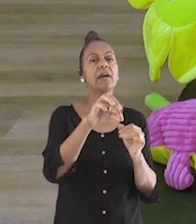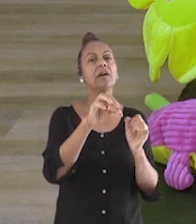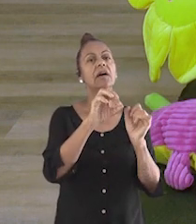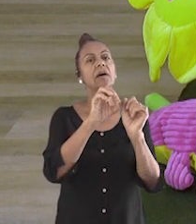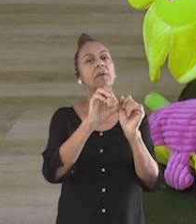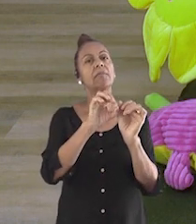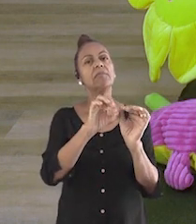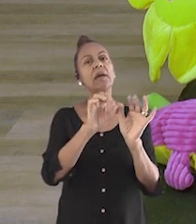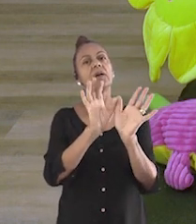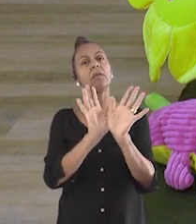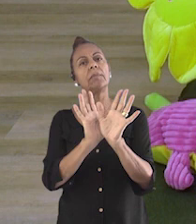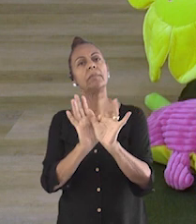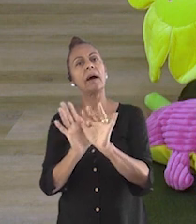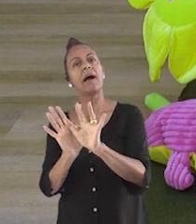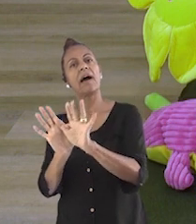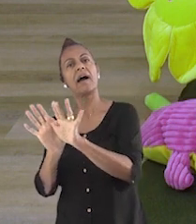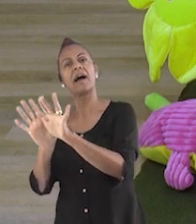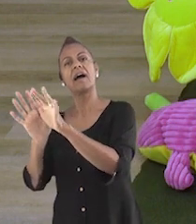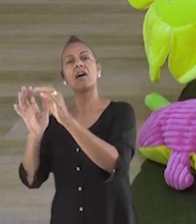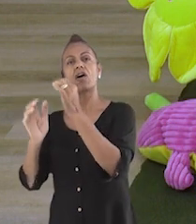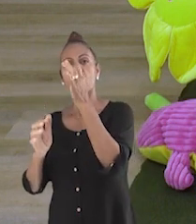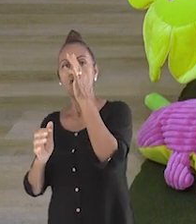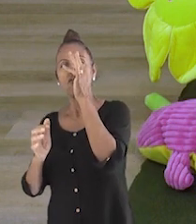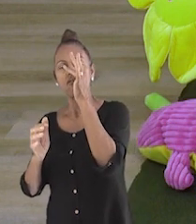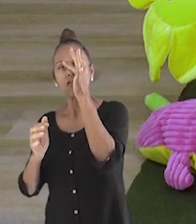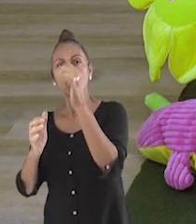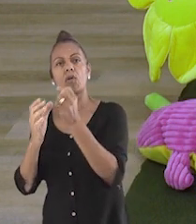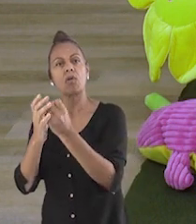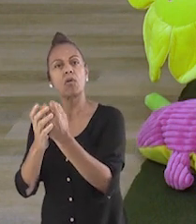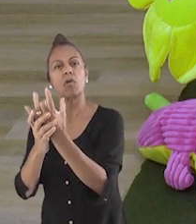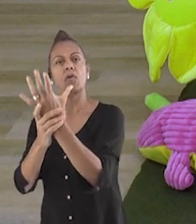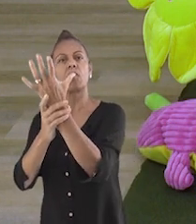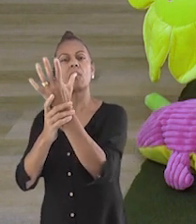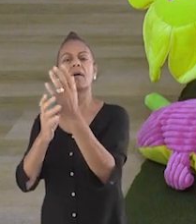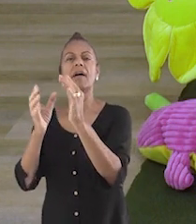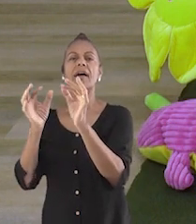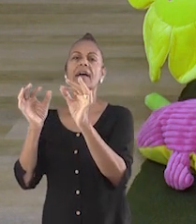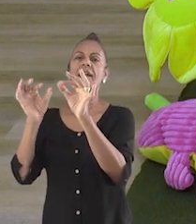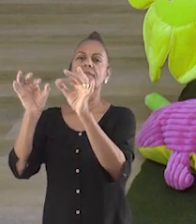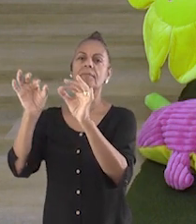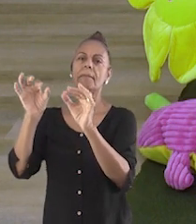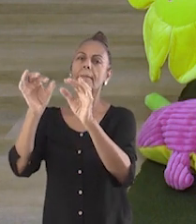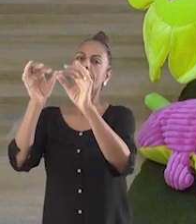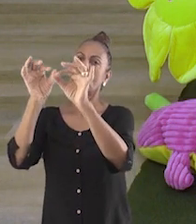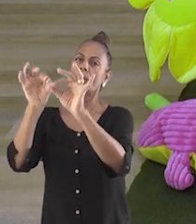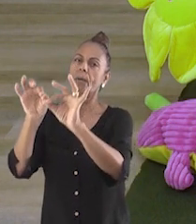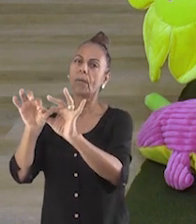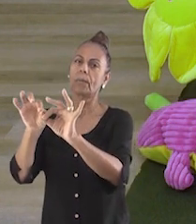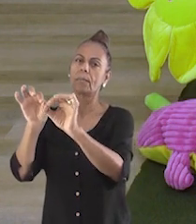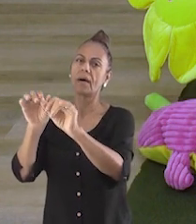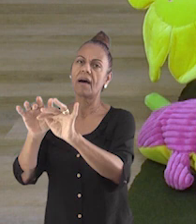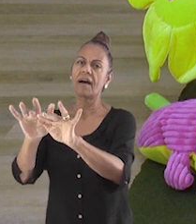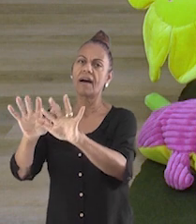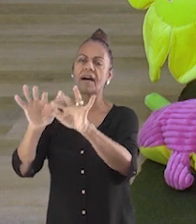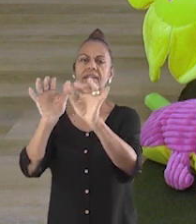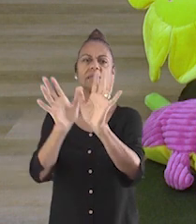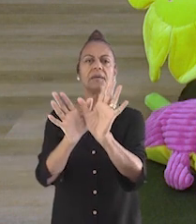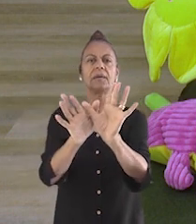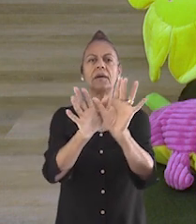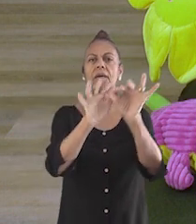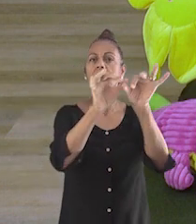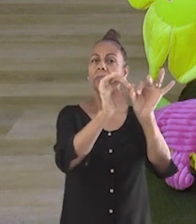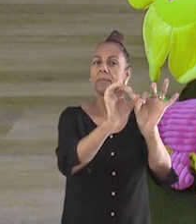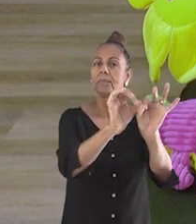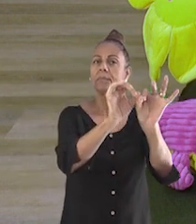para outra flor, esse pólen pode ser transportado. E aí, as flores se reproduzem.